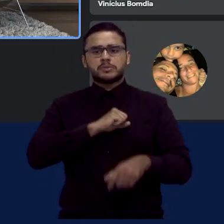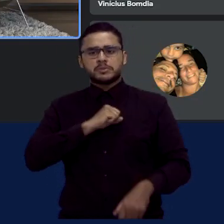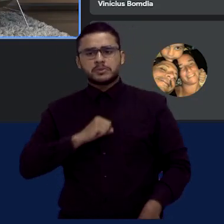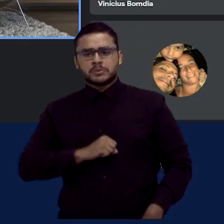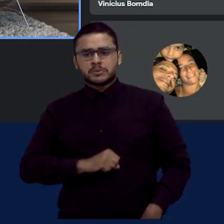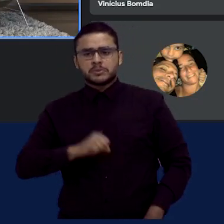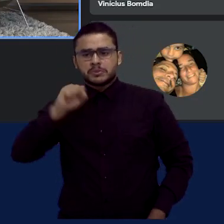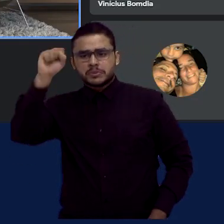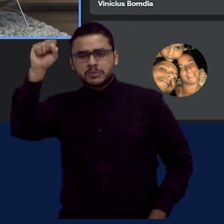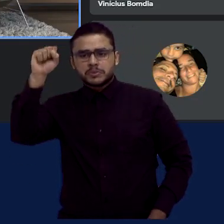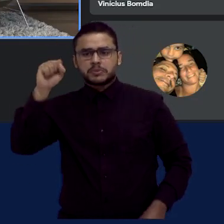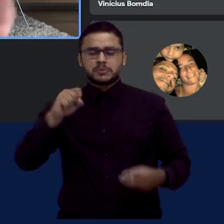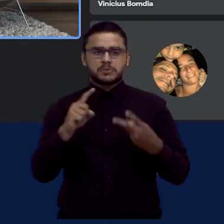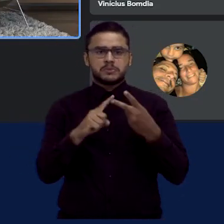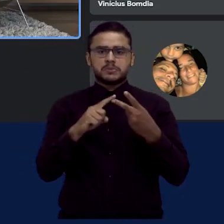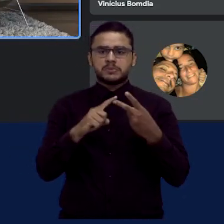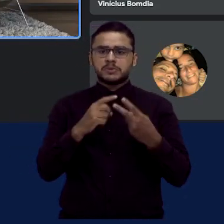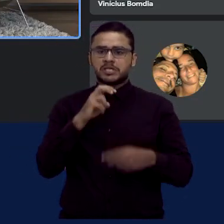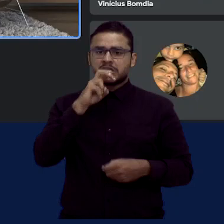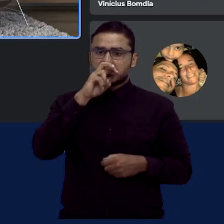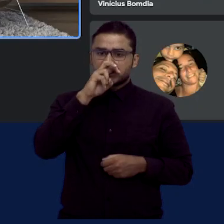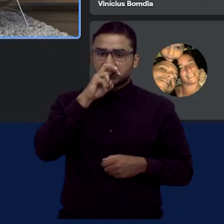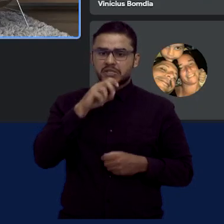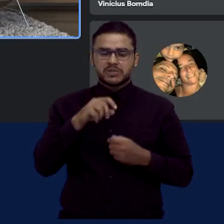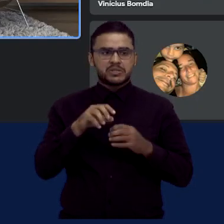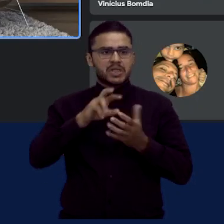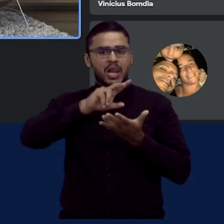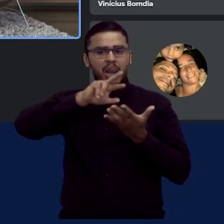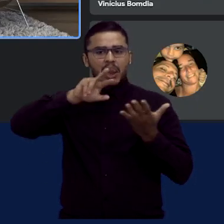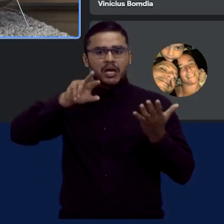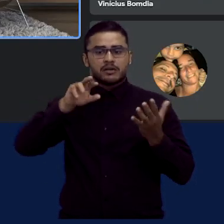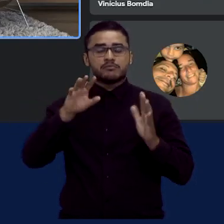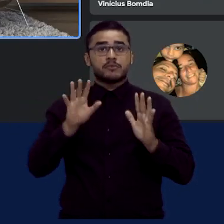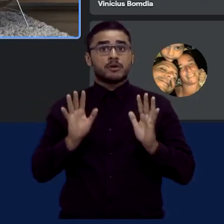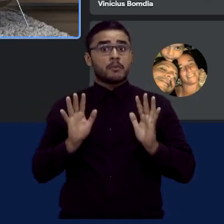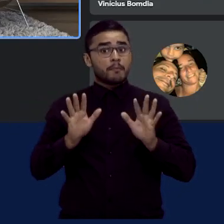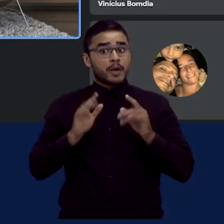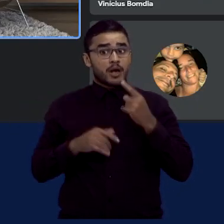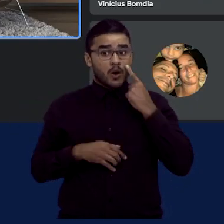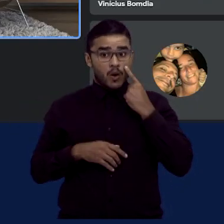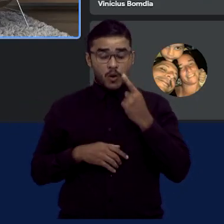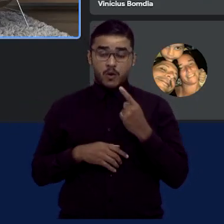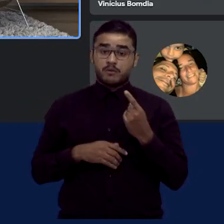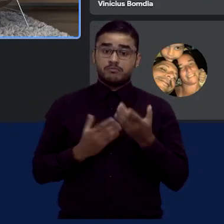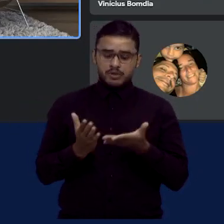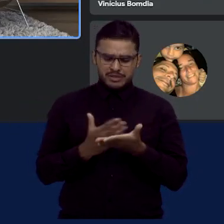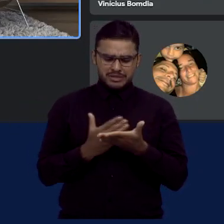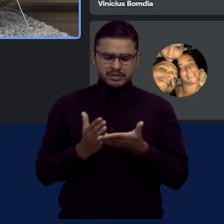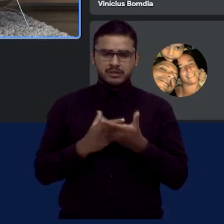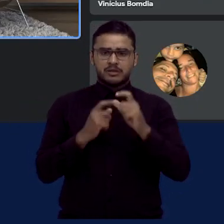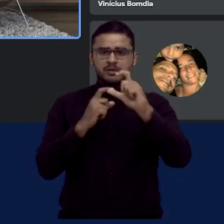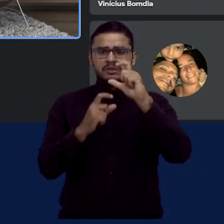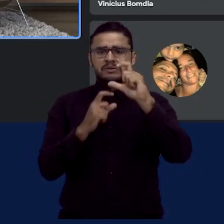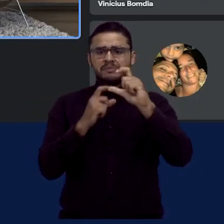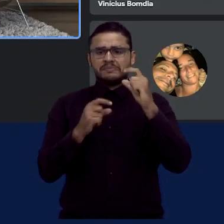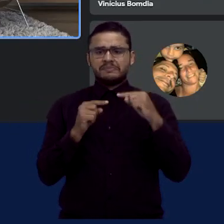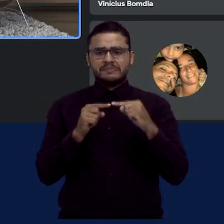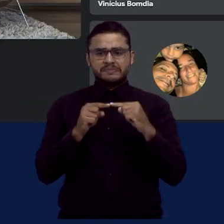né, de, bom, não nos pertence. Mas quando a gente faz isso, do mesmo jeito que a gente faz com uma escola, e está aqui a